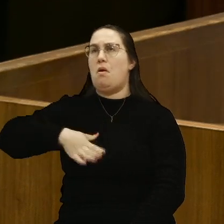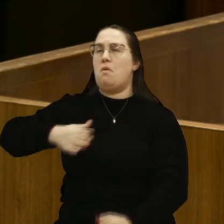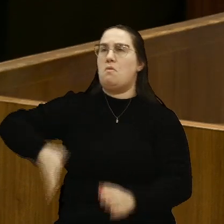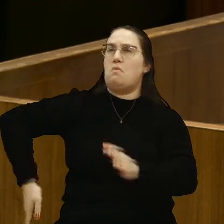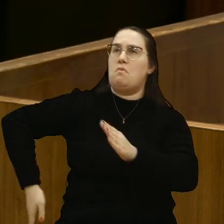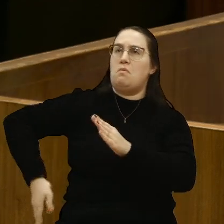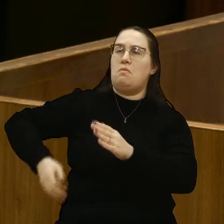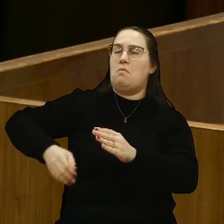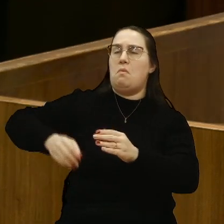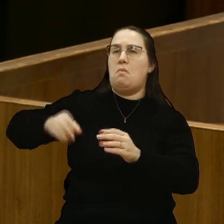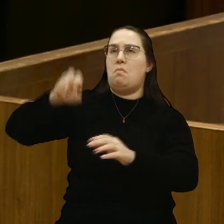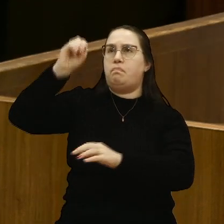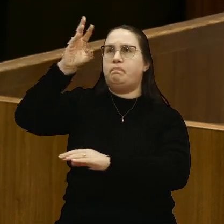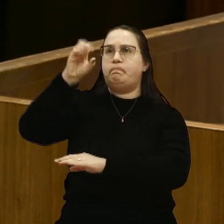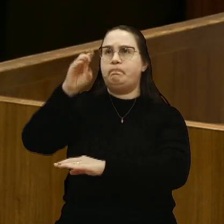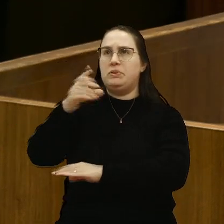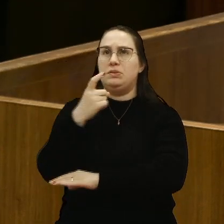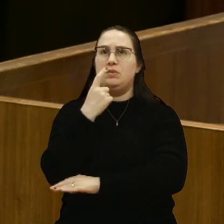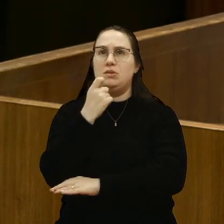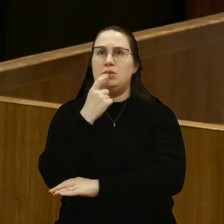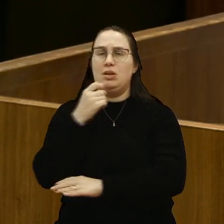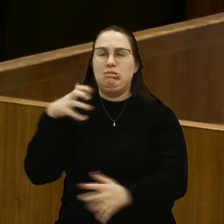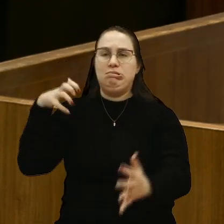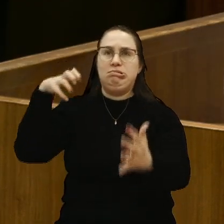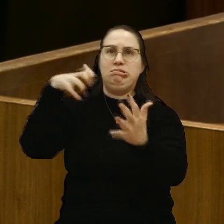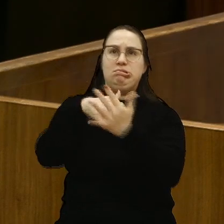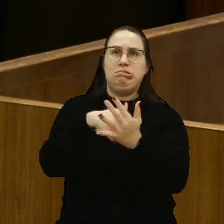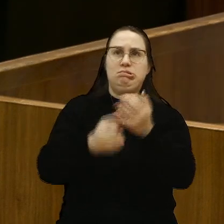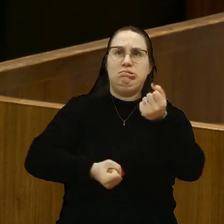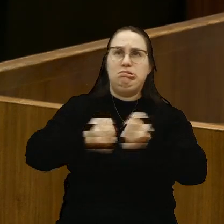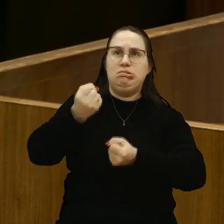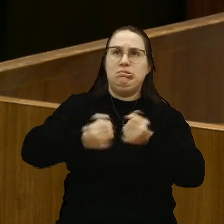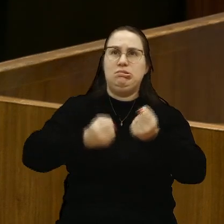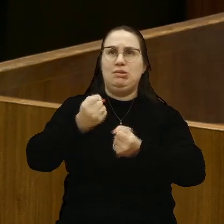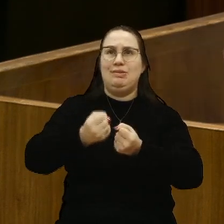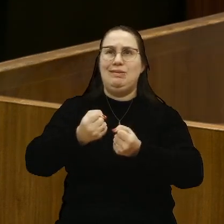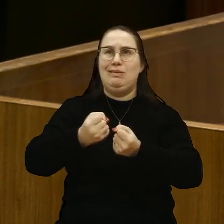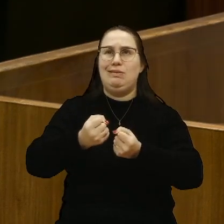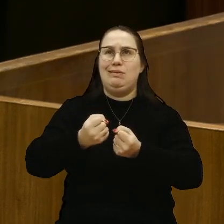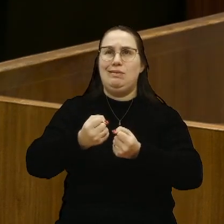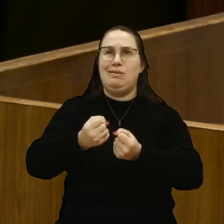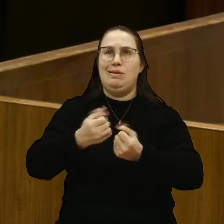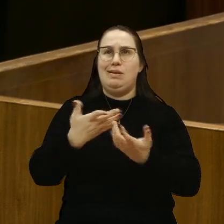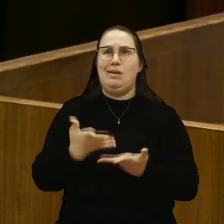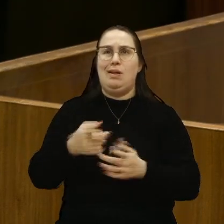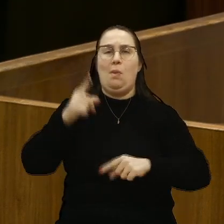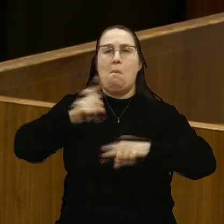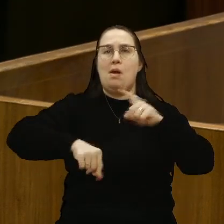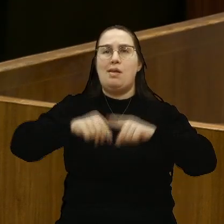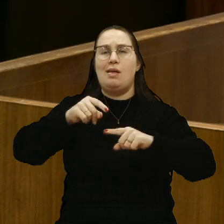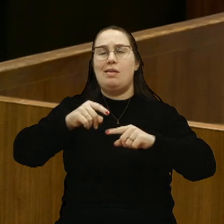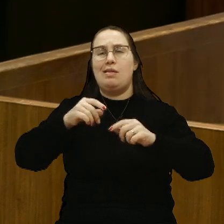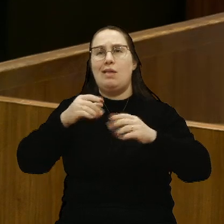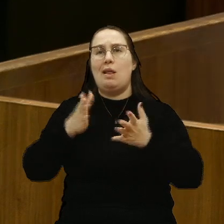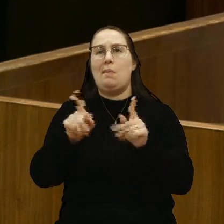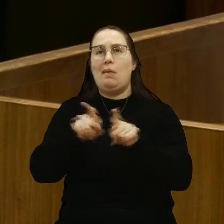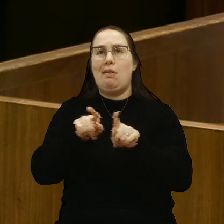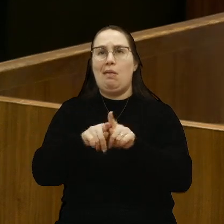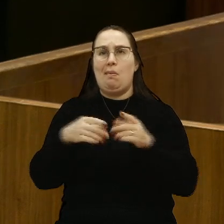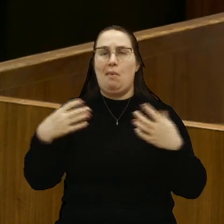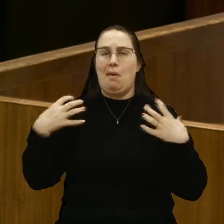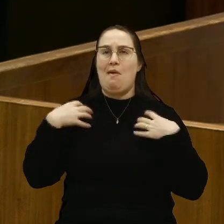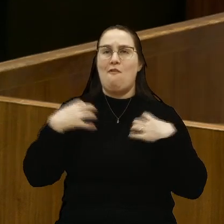vermelho e ele bateu o carro, né? Ele atingiu terceiros, não só de forma material, mas de forma física, e